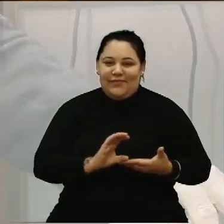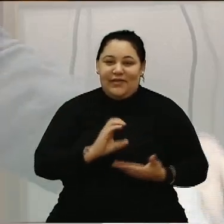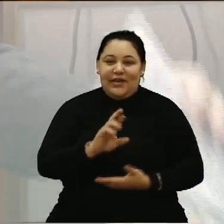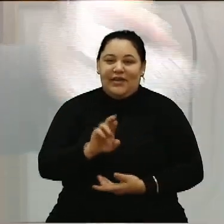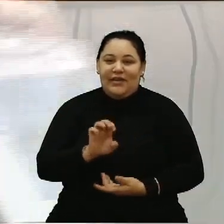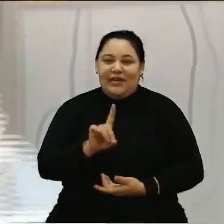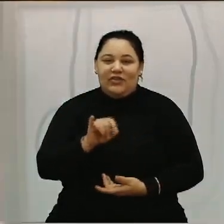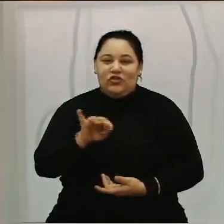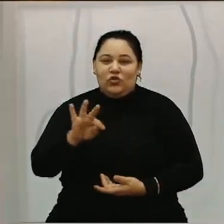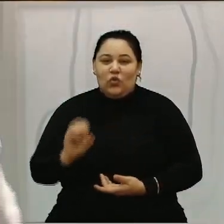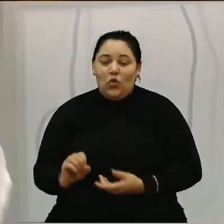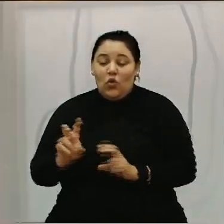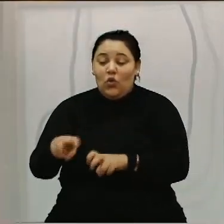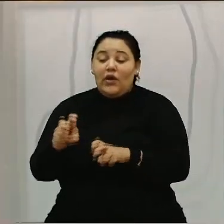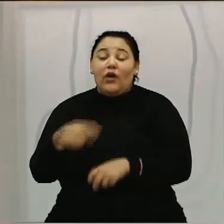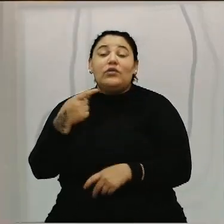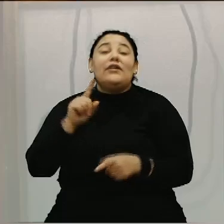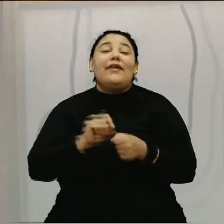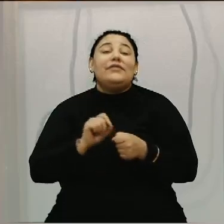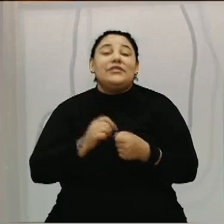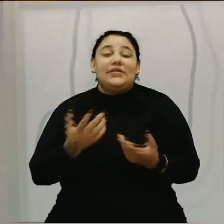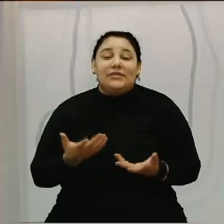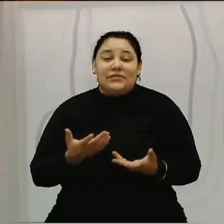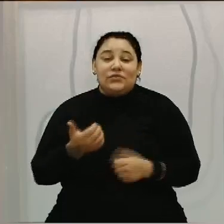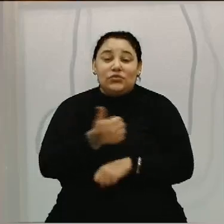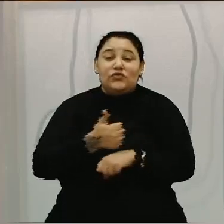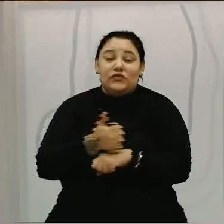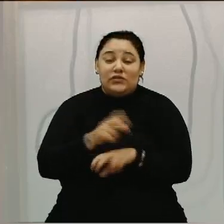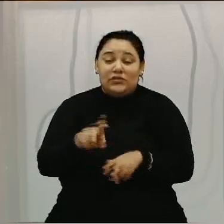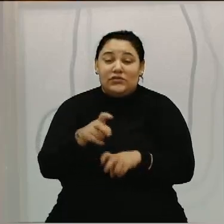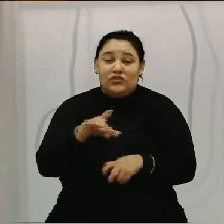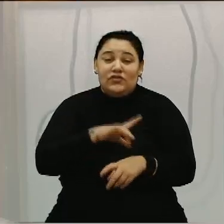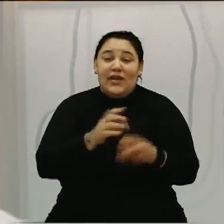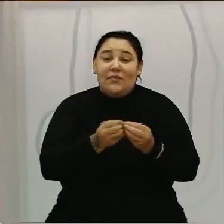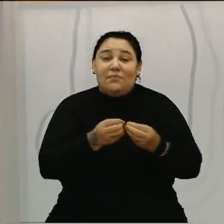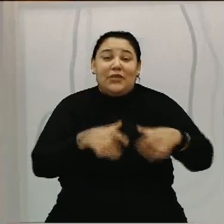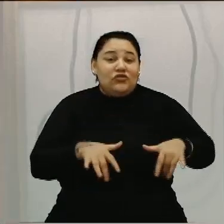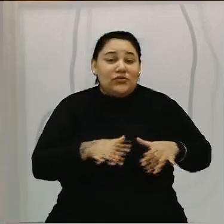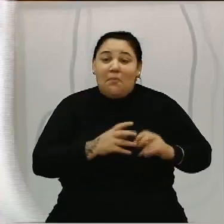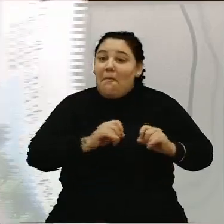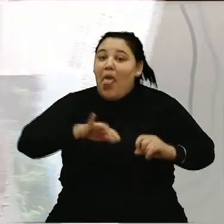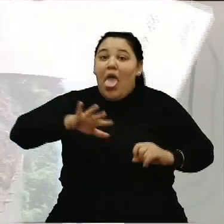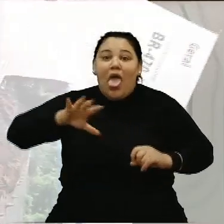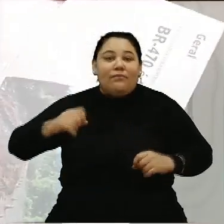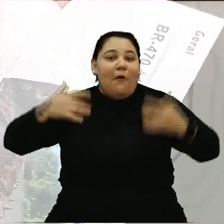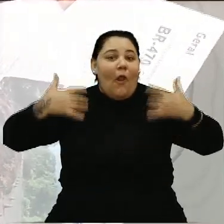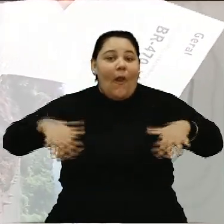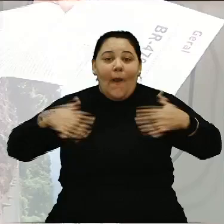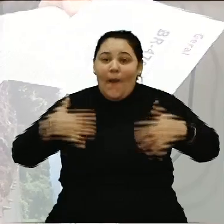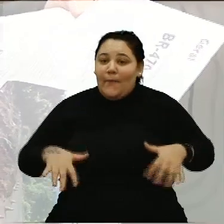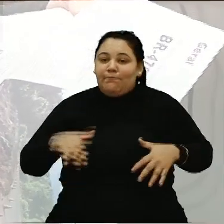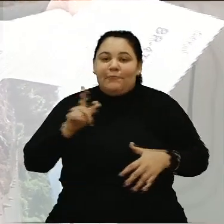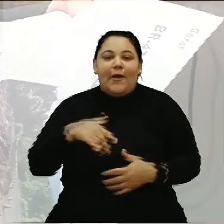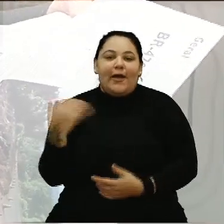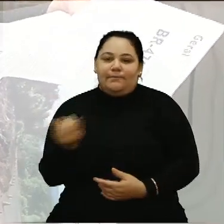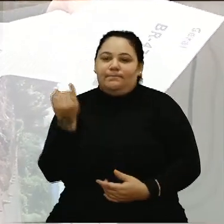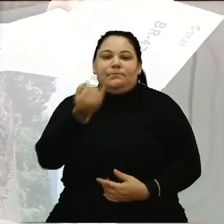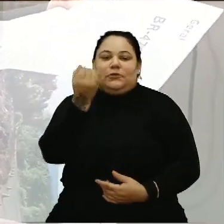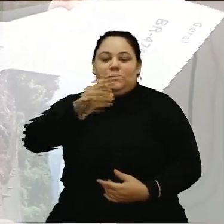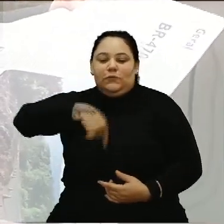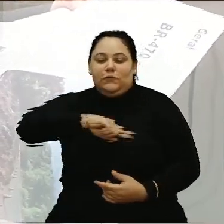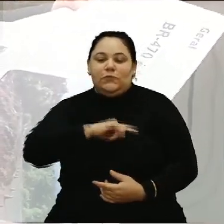esses agricultores que muitas vezes tiveram prejuízos milionários? Então, é muito importante que a gente